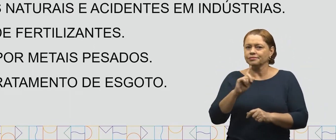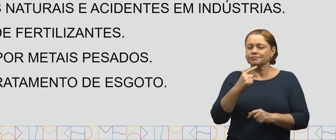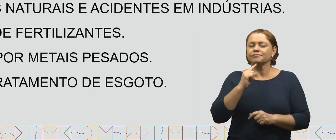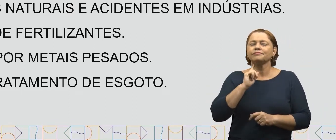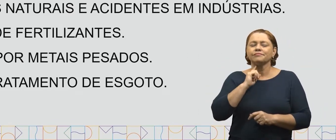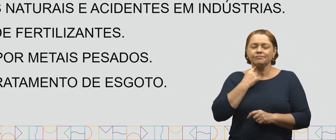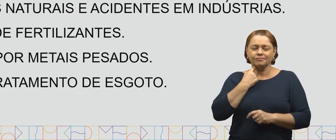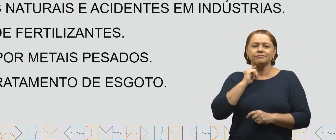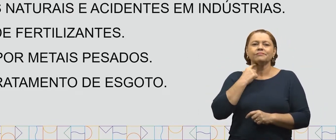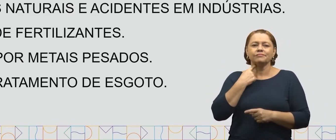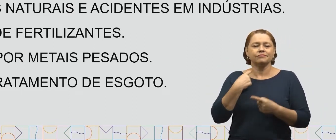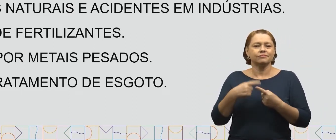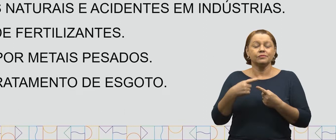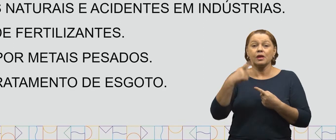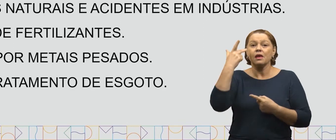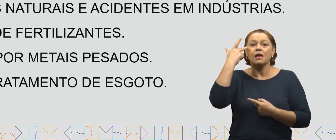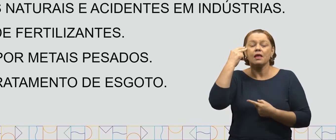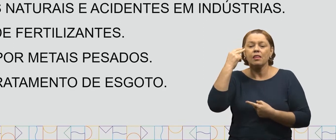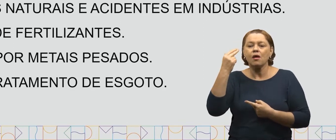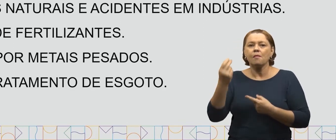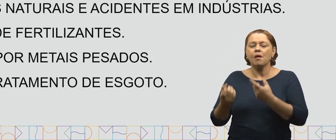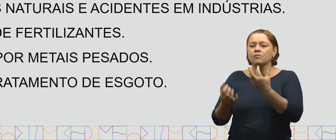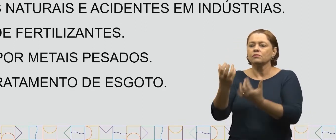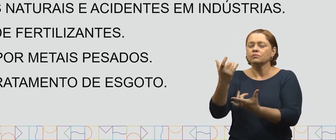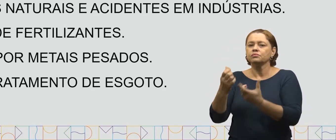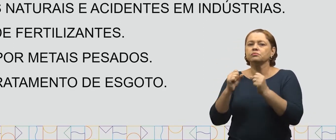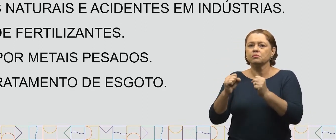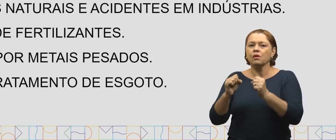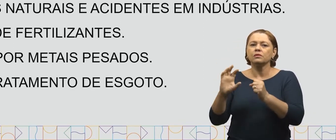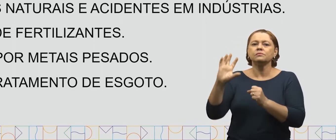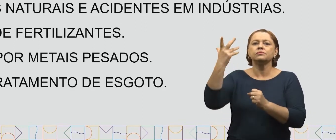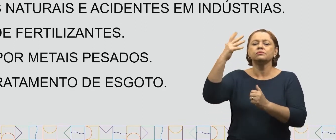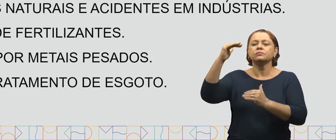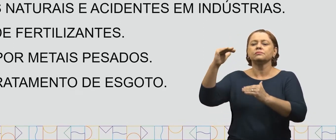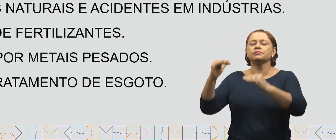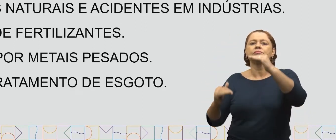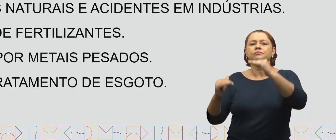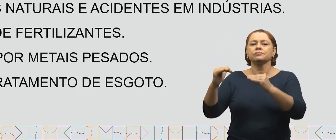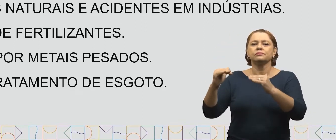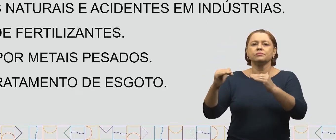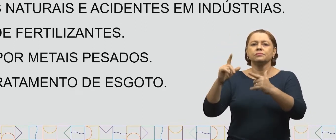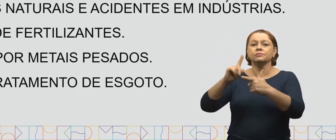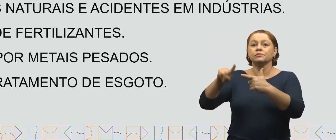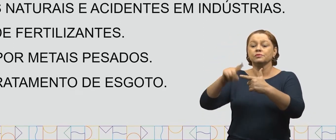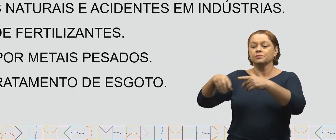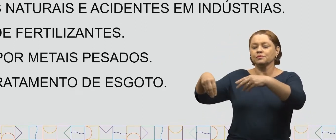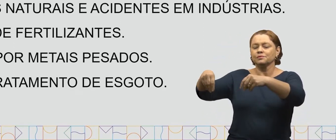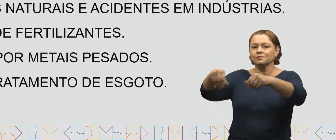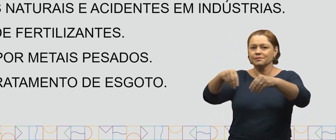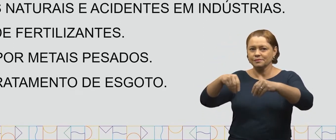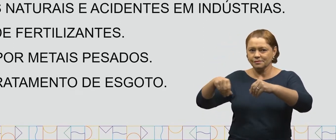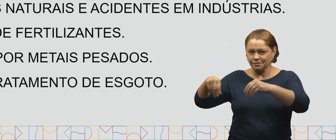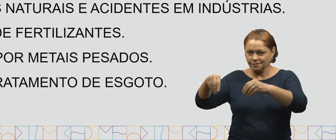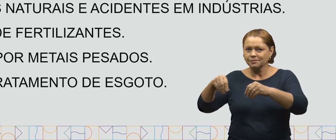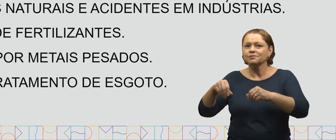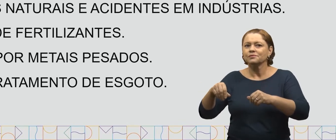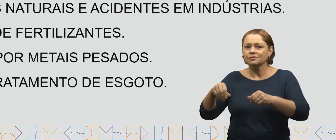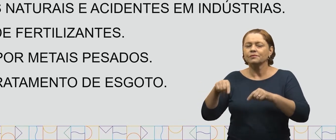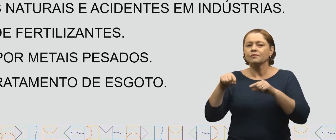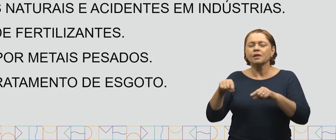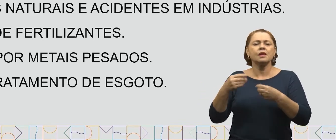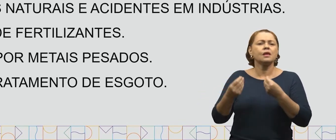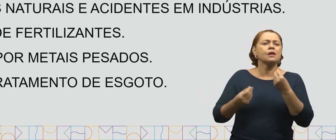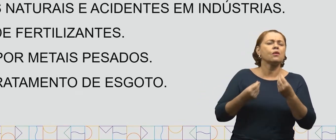comum em plantações e podem causar desequilíbrio no solo. Esse tipo de poluição do solo pode ser